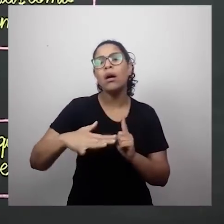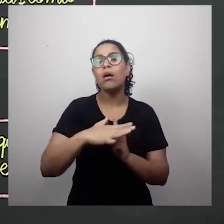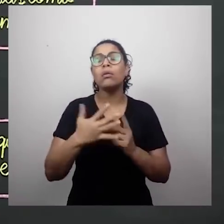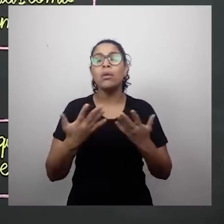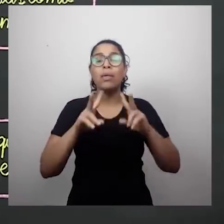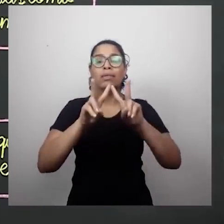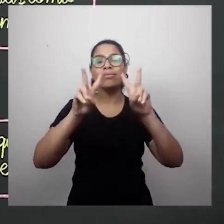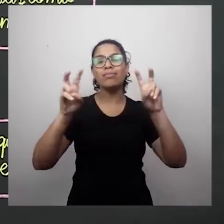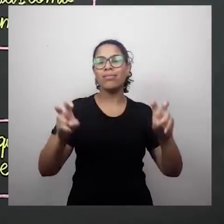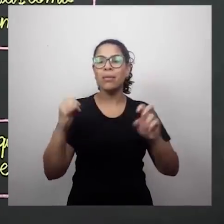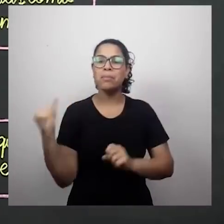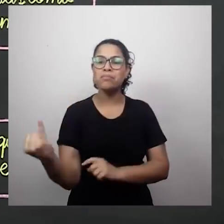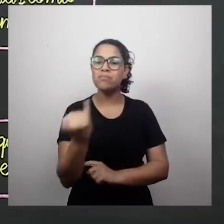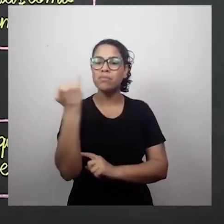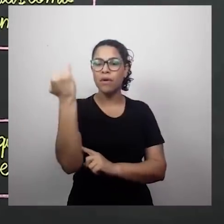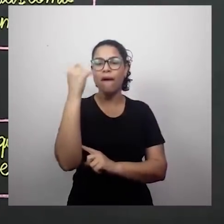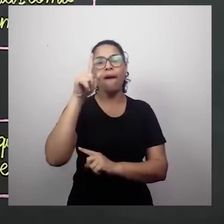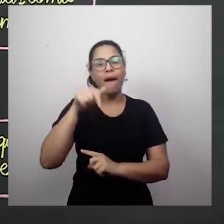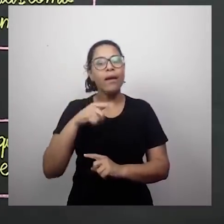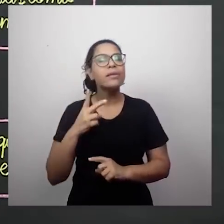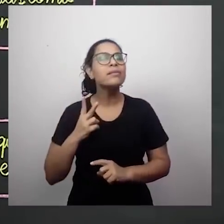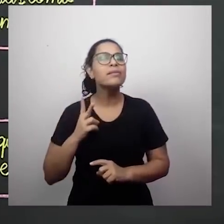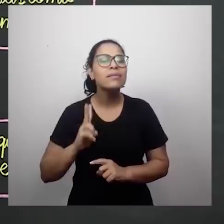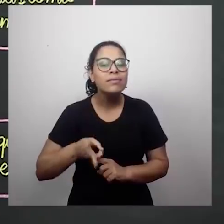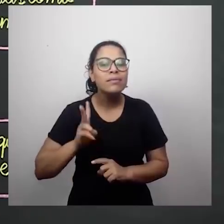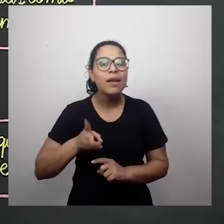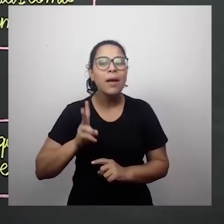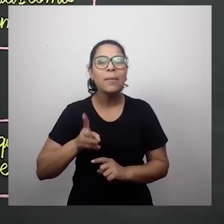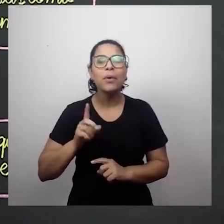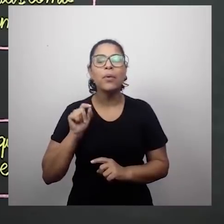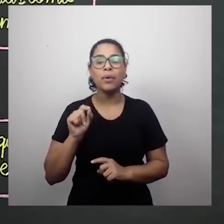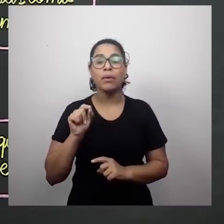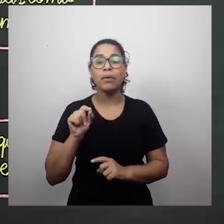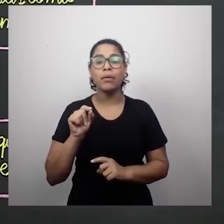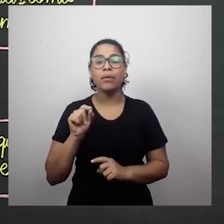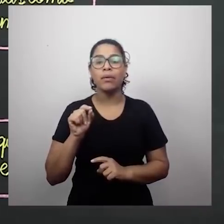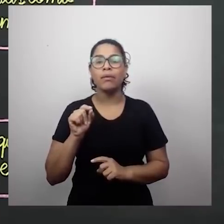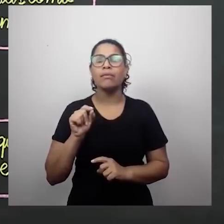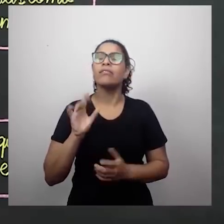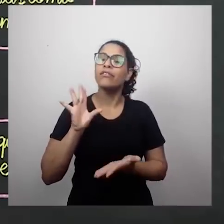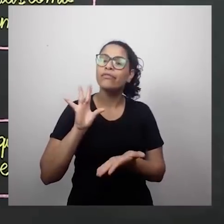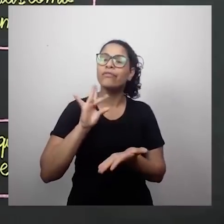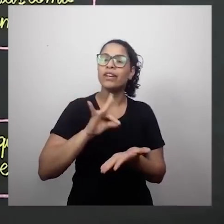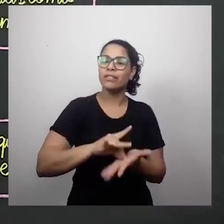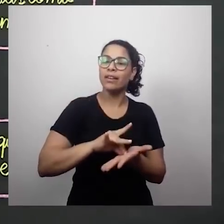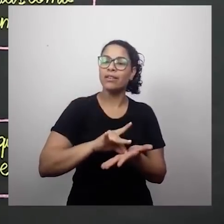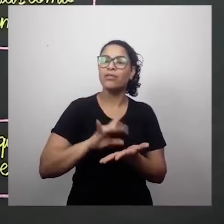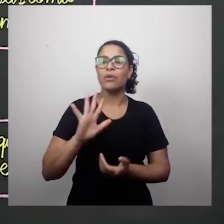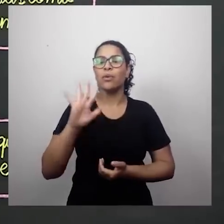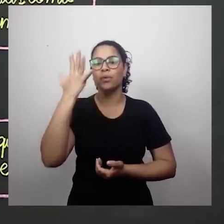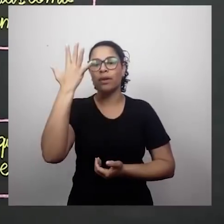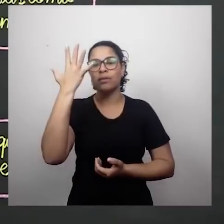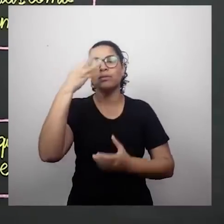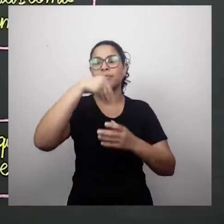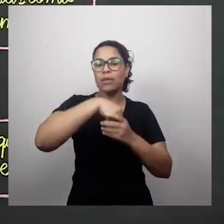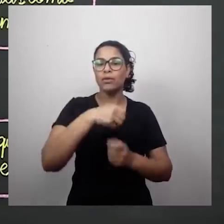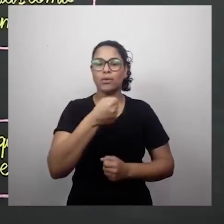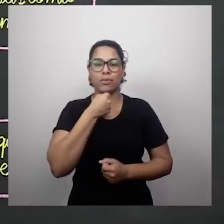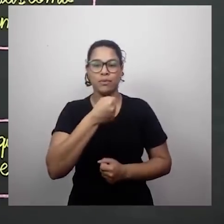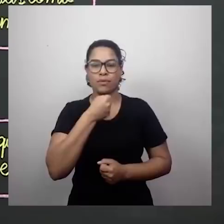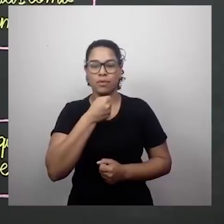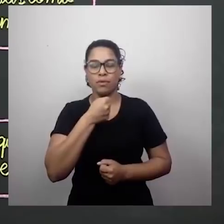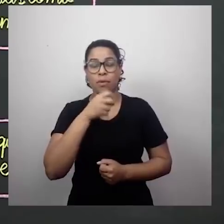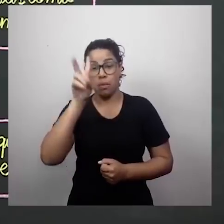temas que são atemporais, eles são objetos, eles são tópicos para retratar a realidade por meio de uma reportagem. Por isso que uma